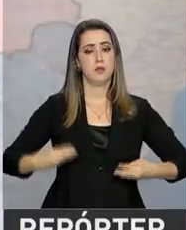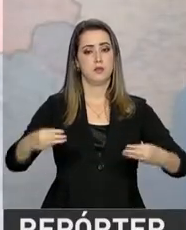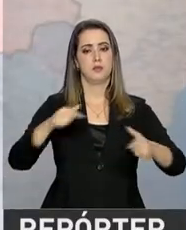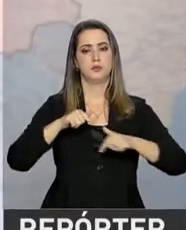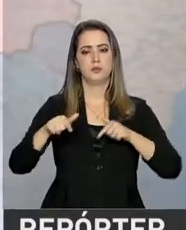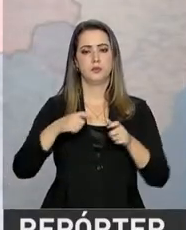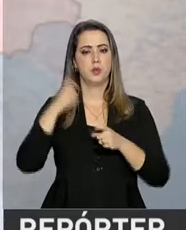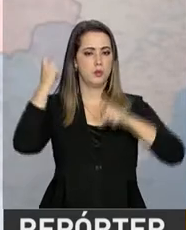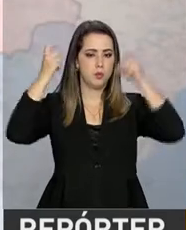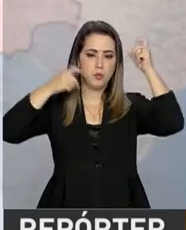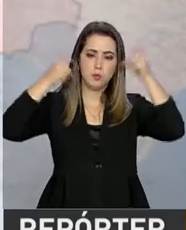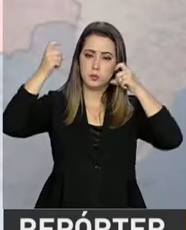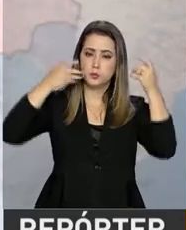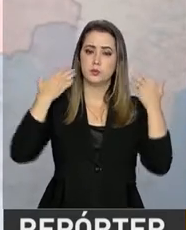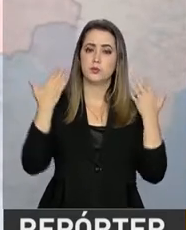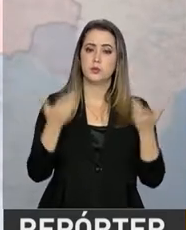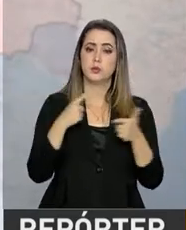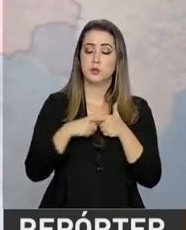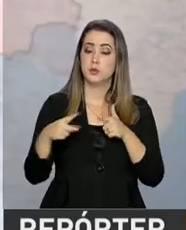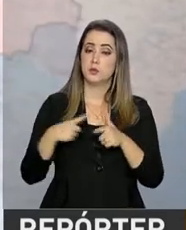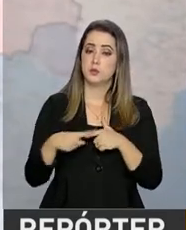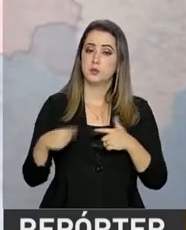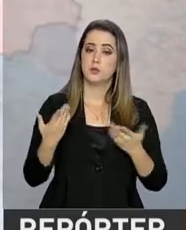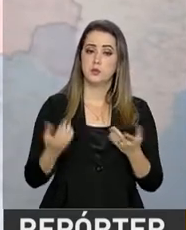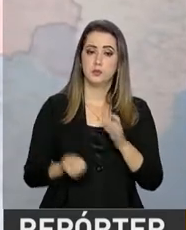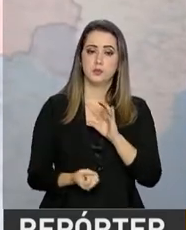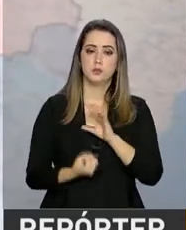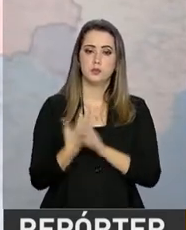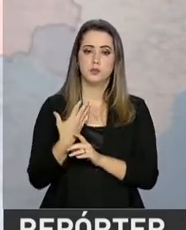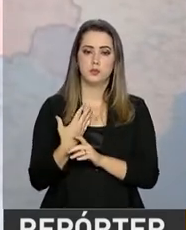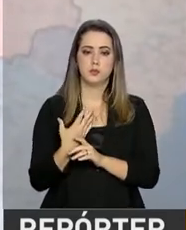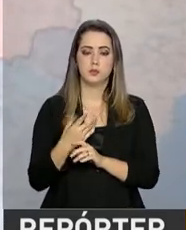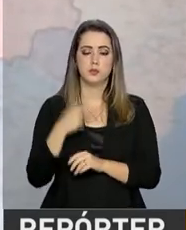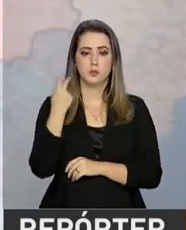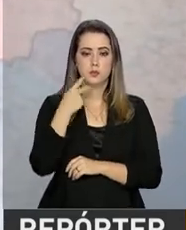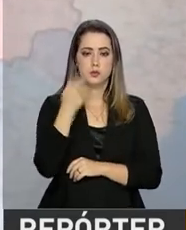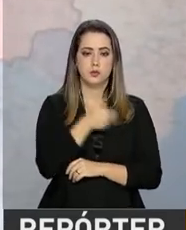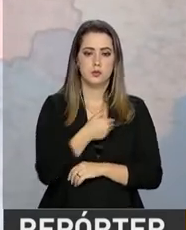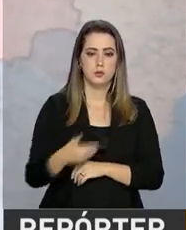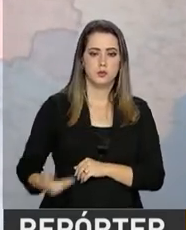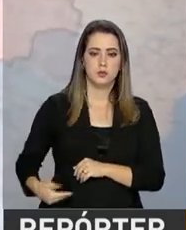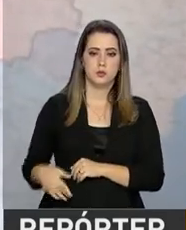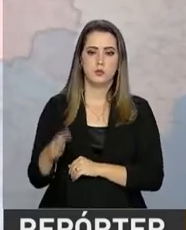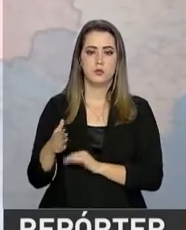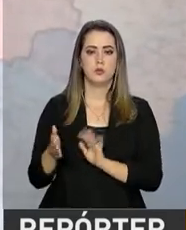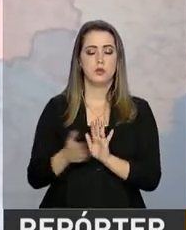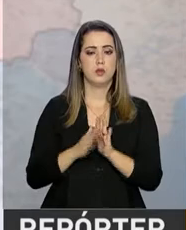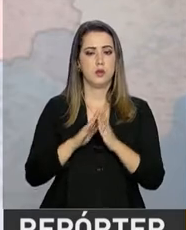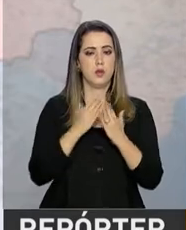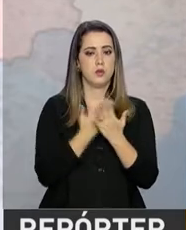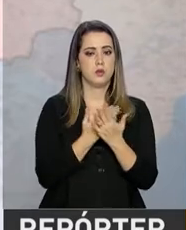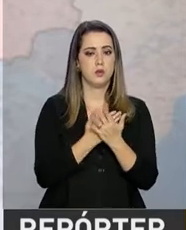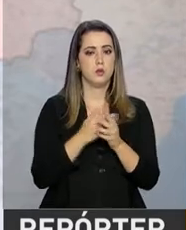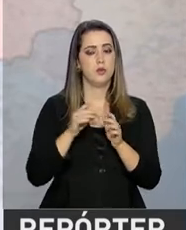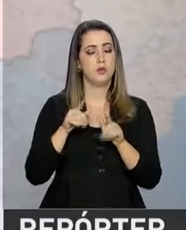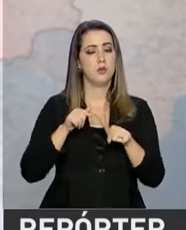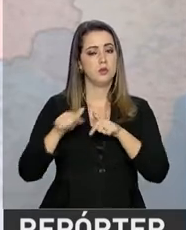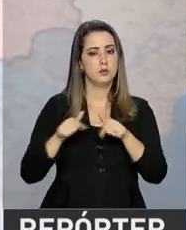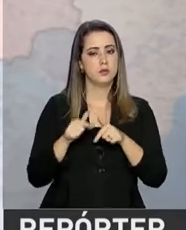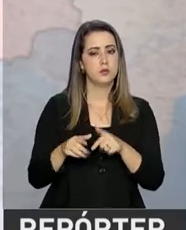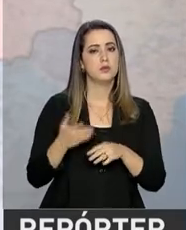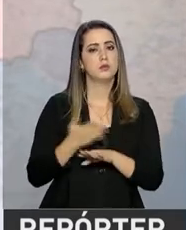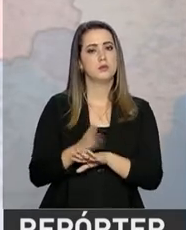muito preocupado com essa situação, criou uma política pública que é a Escola do Trabalhador, onde vai